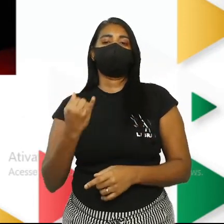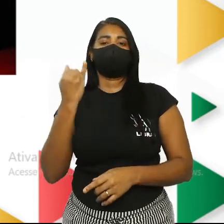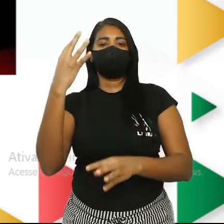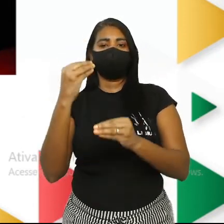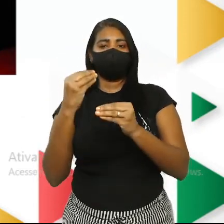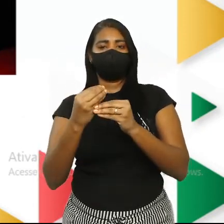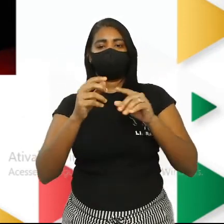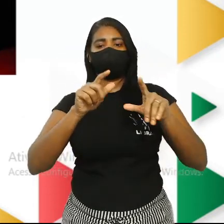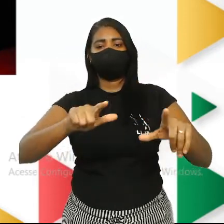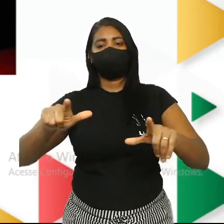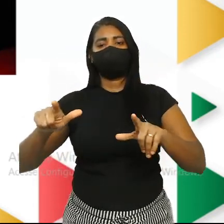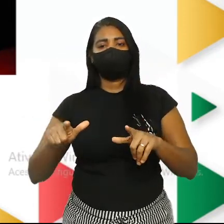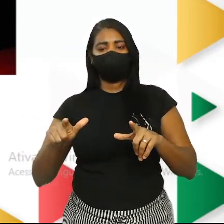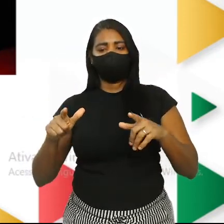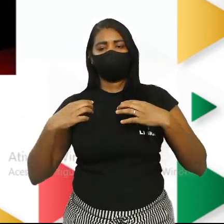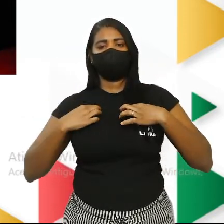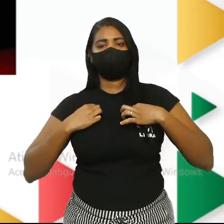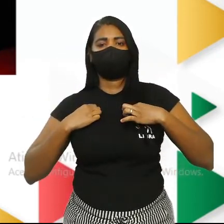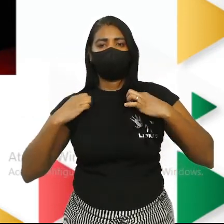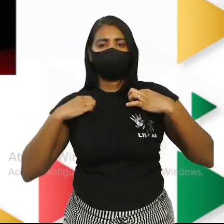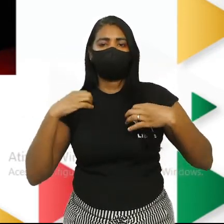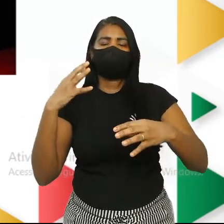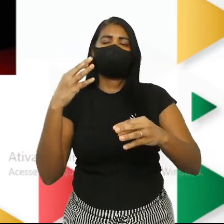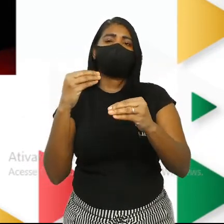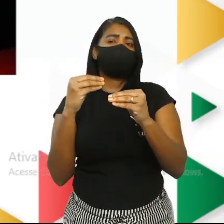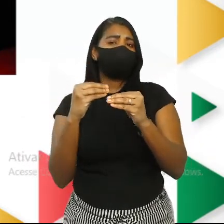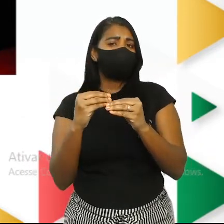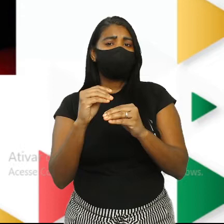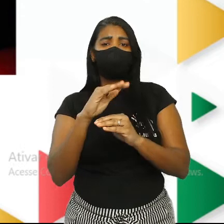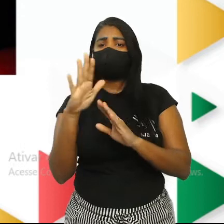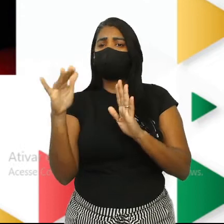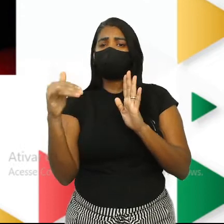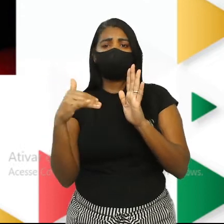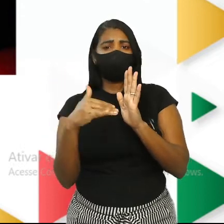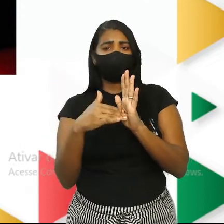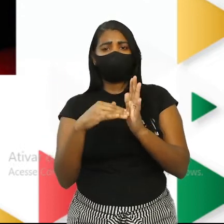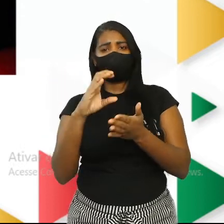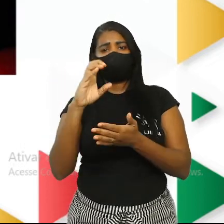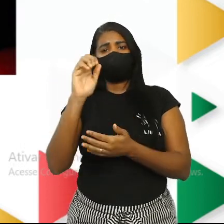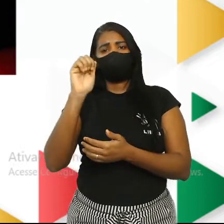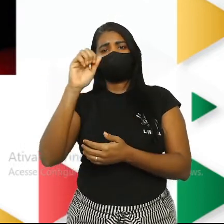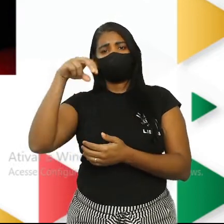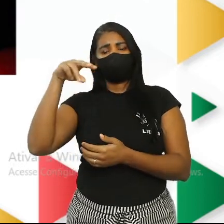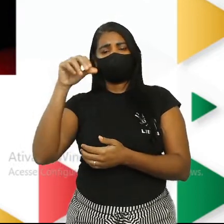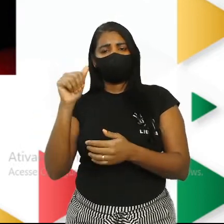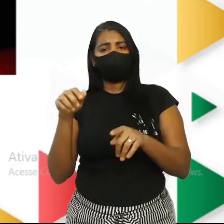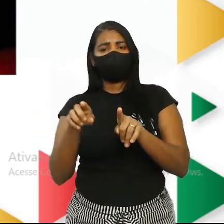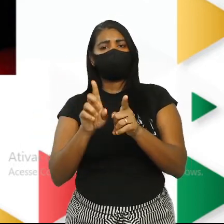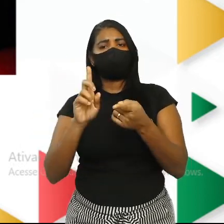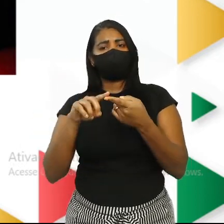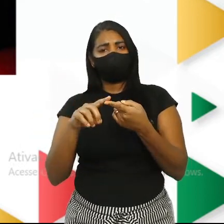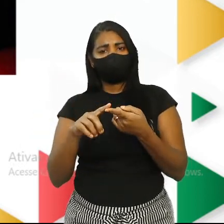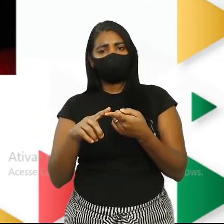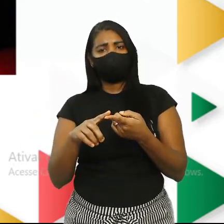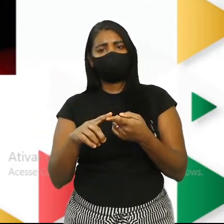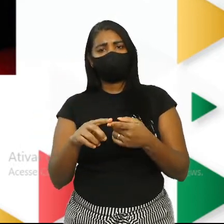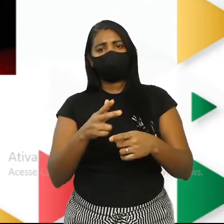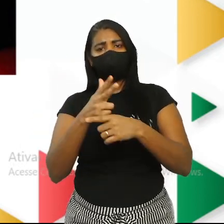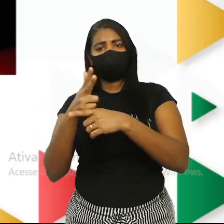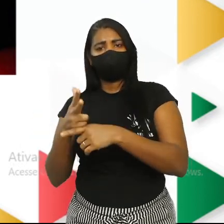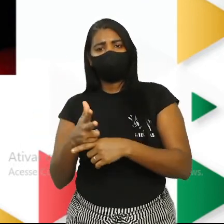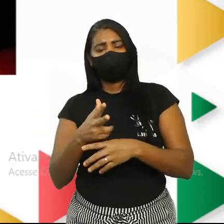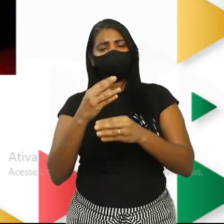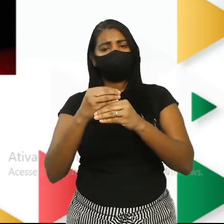cenário, figurino, os elementos que compõem aquela cena. Então, o diretor, que é Kierkegaard Santana, ele entra